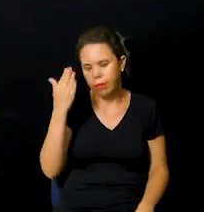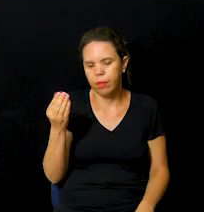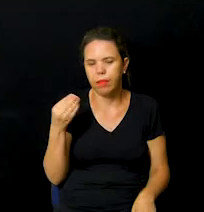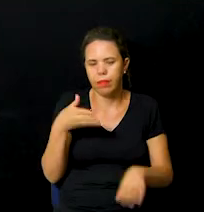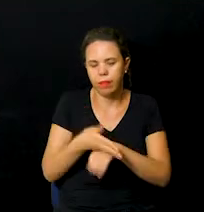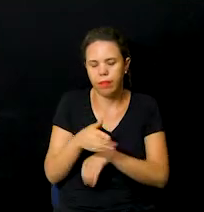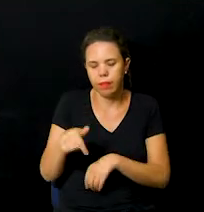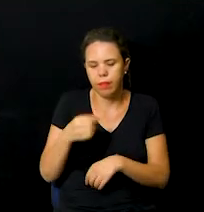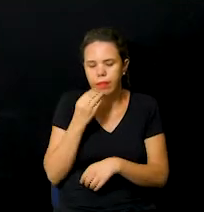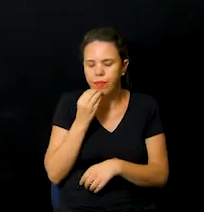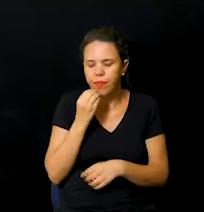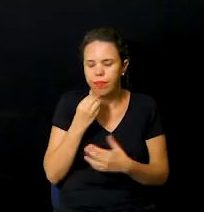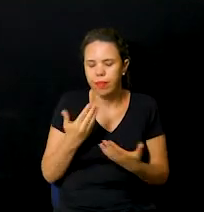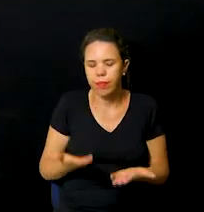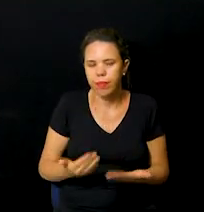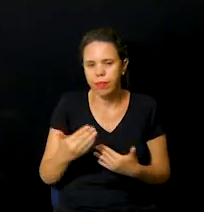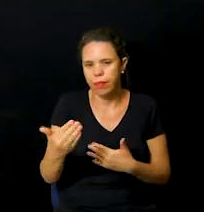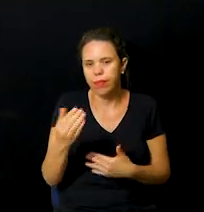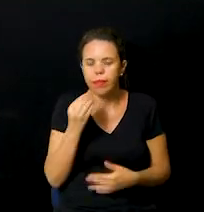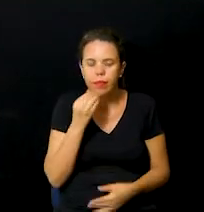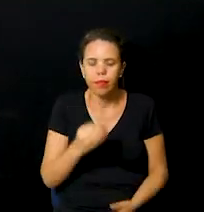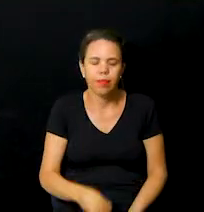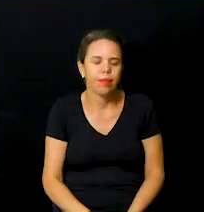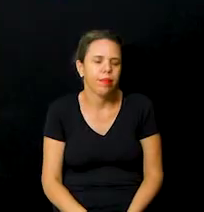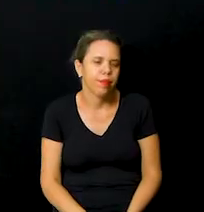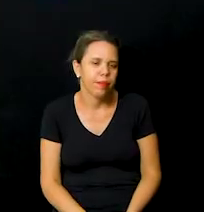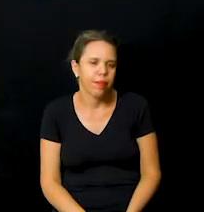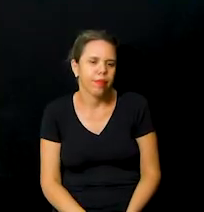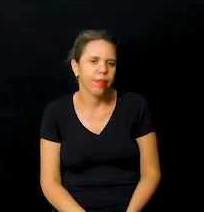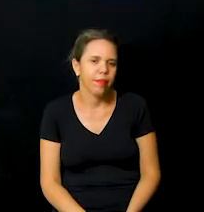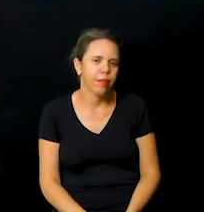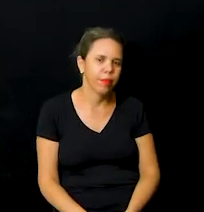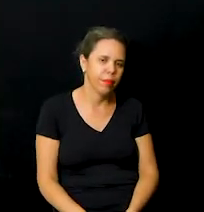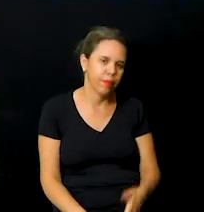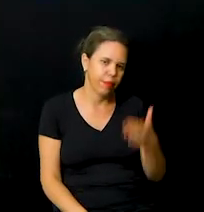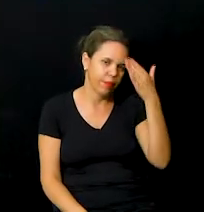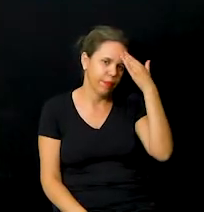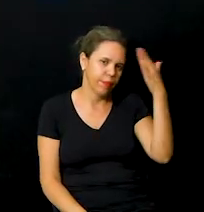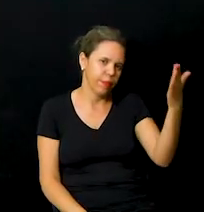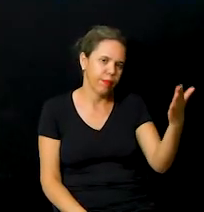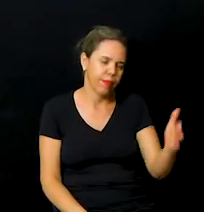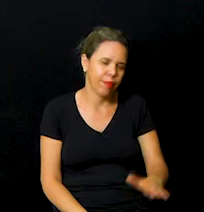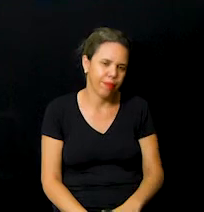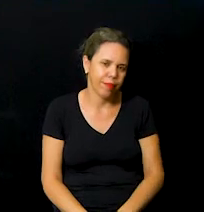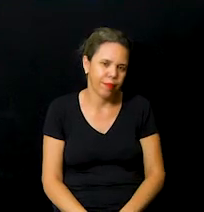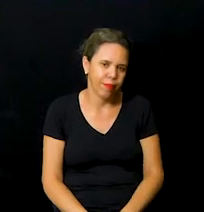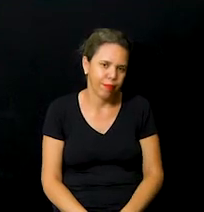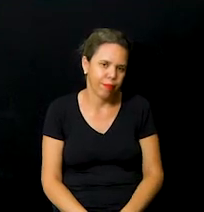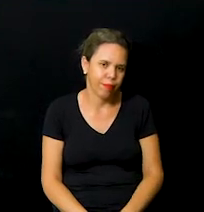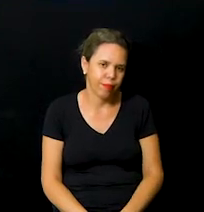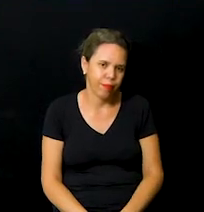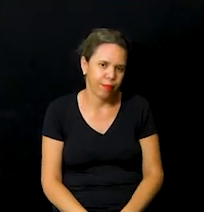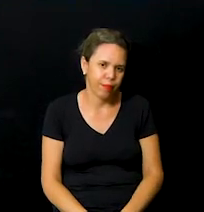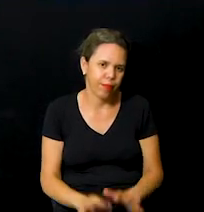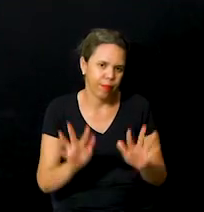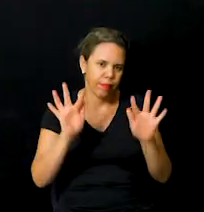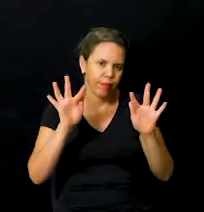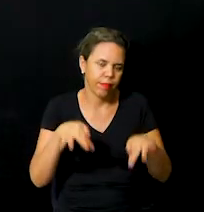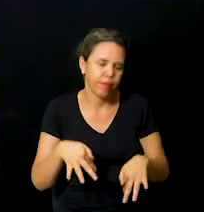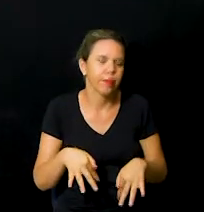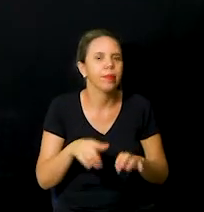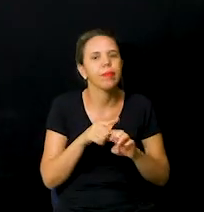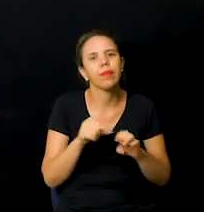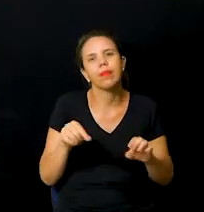Queiroz, obrigada pela sua participação aqui com a gente e até uma próxima oportunidade. Eu que agradeço. Muito obrigada.